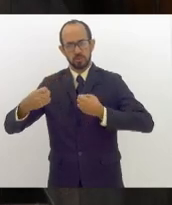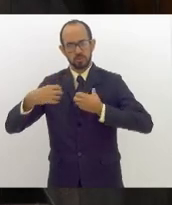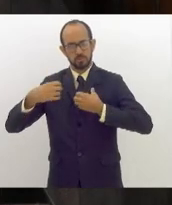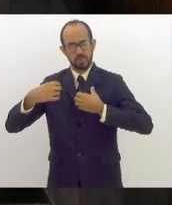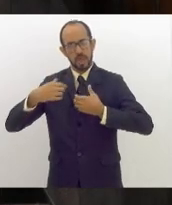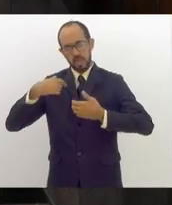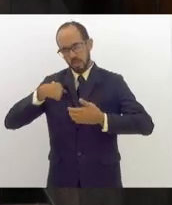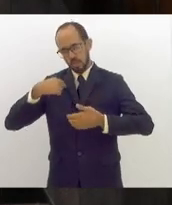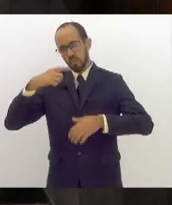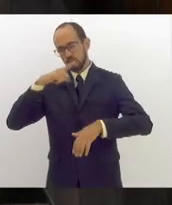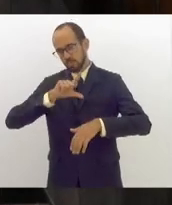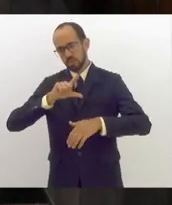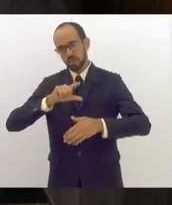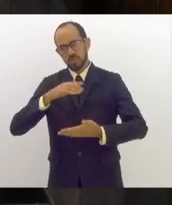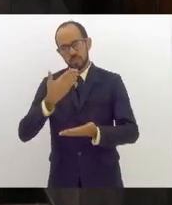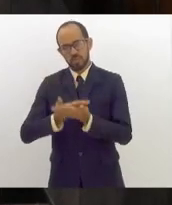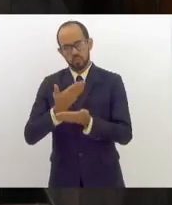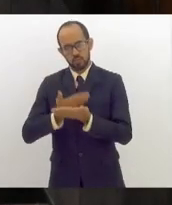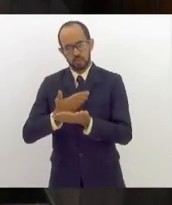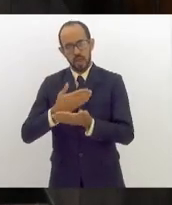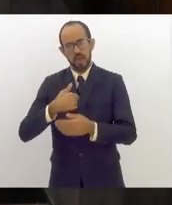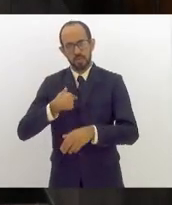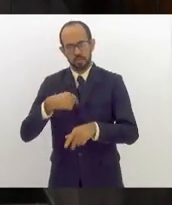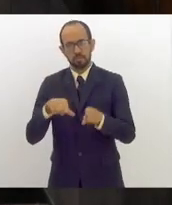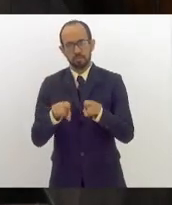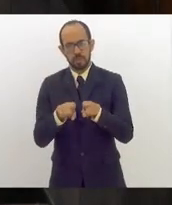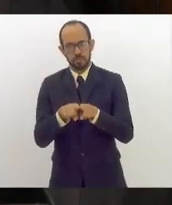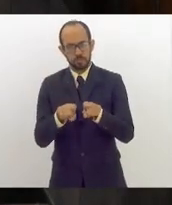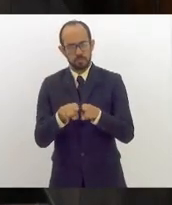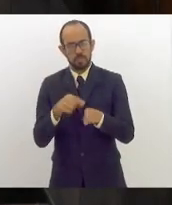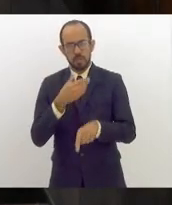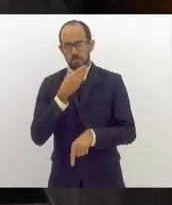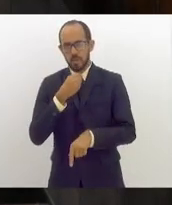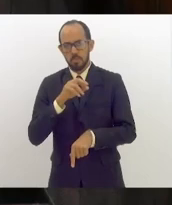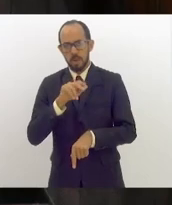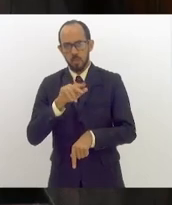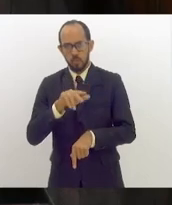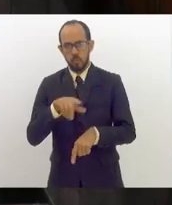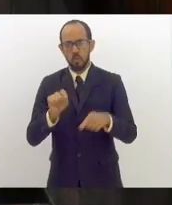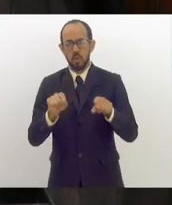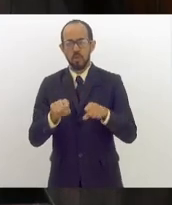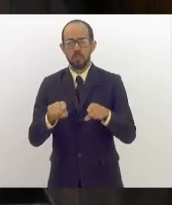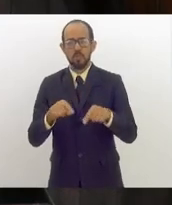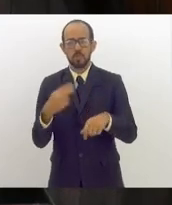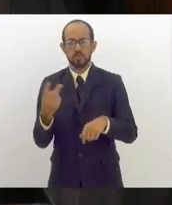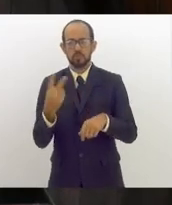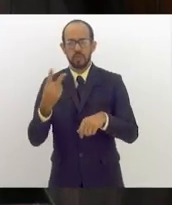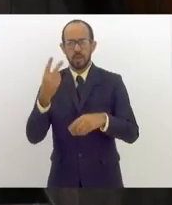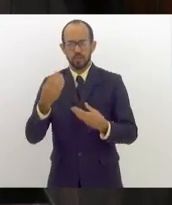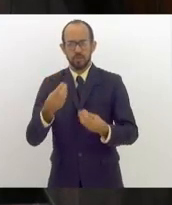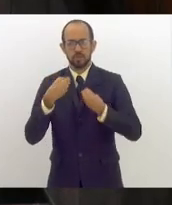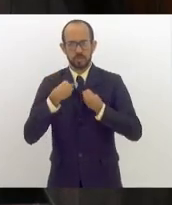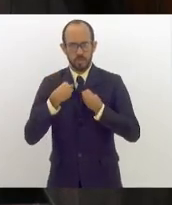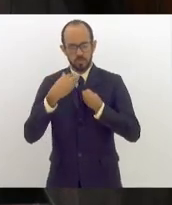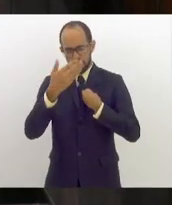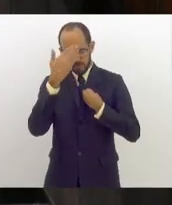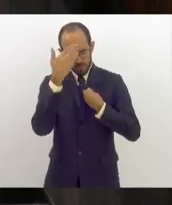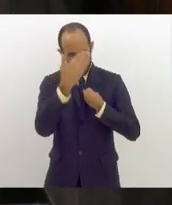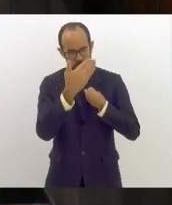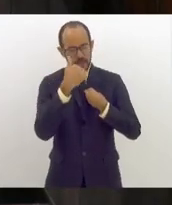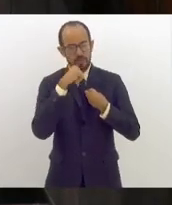irmão ela na verdade o maior presente que ela pôs nos dá foram valores tomar muito obrigado por tudo